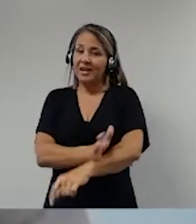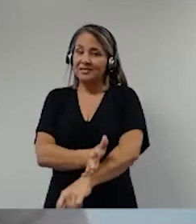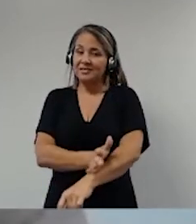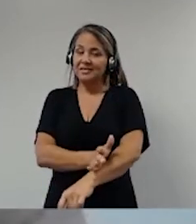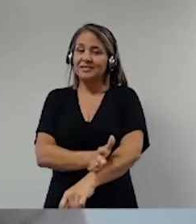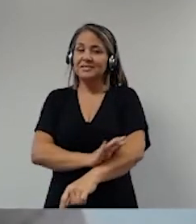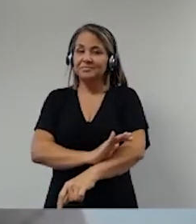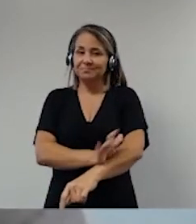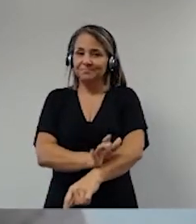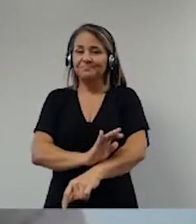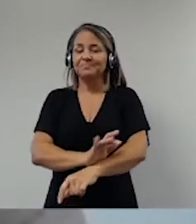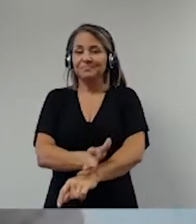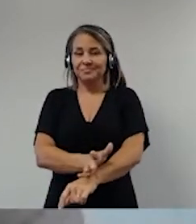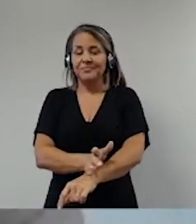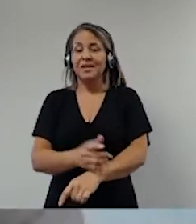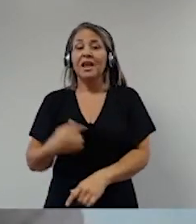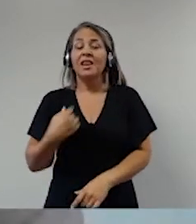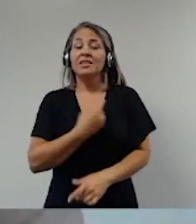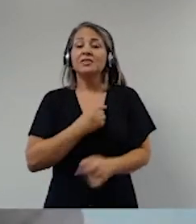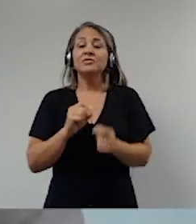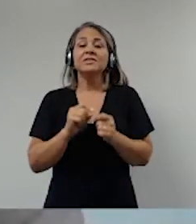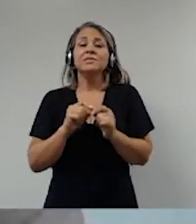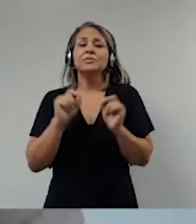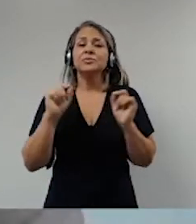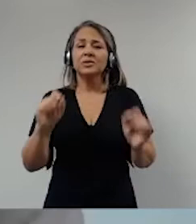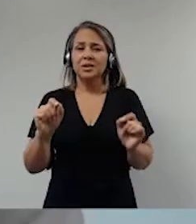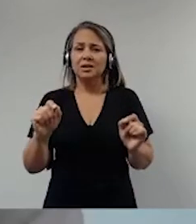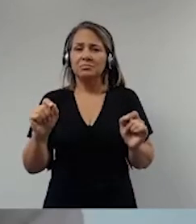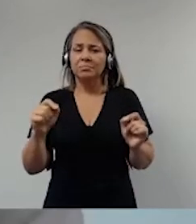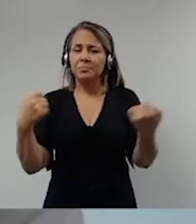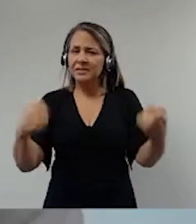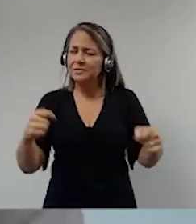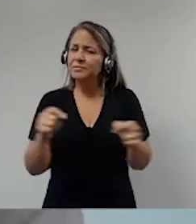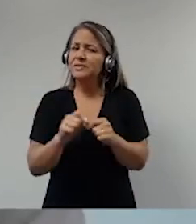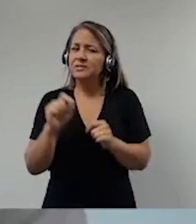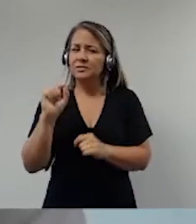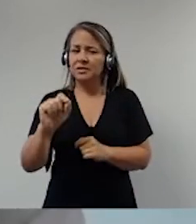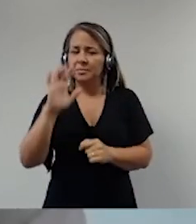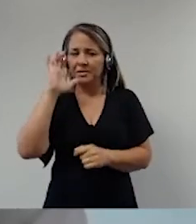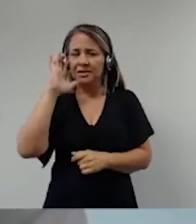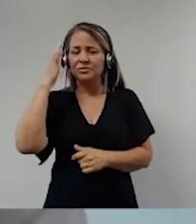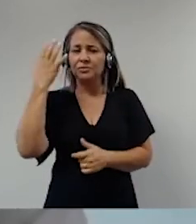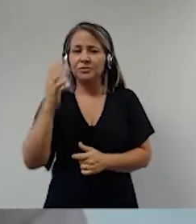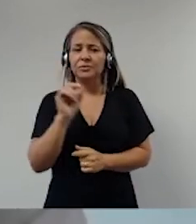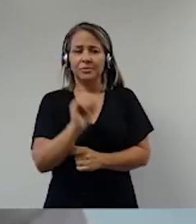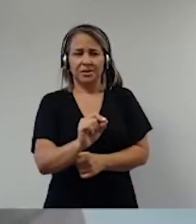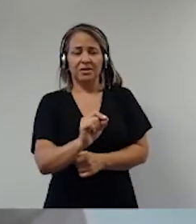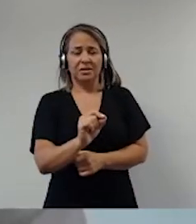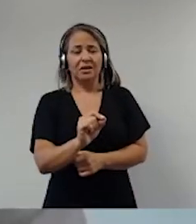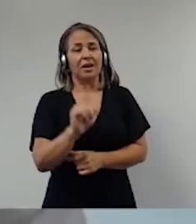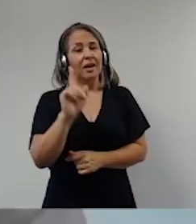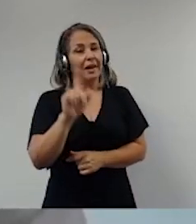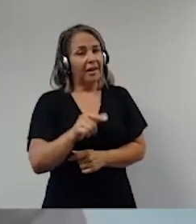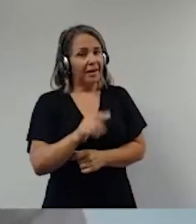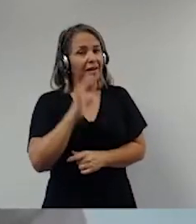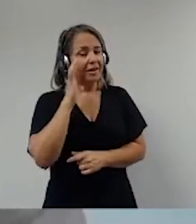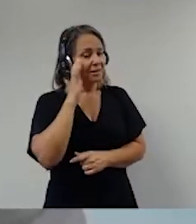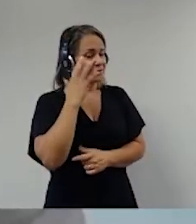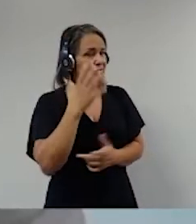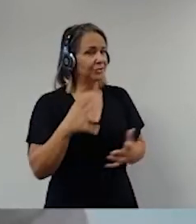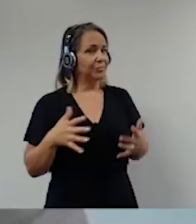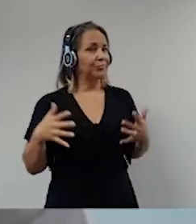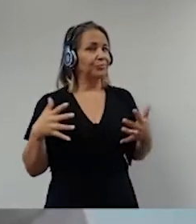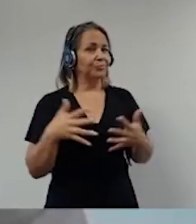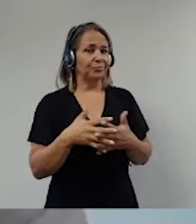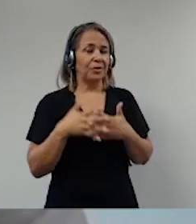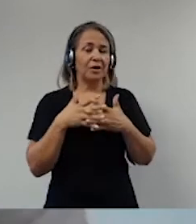nós devemos fazer para resolver essa questão? Obviamente, a solução é muito